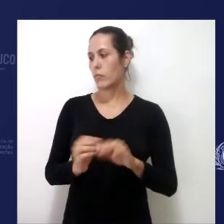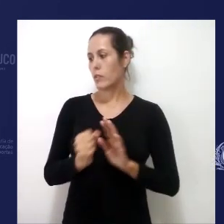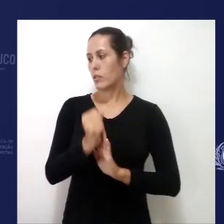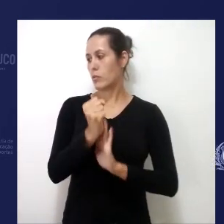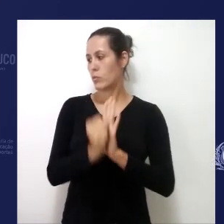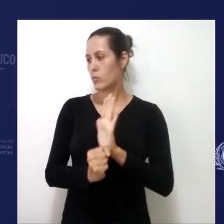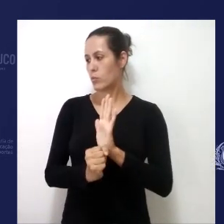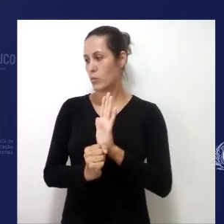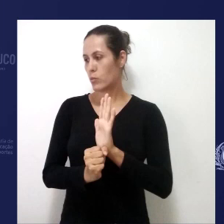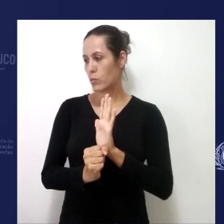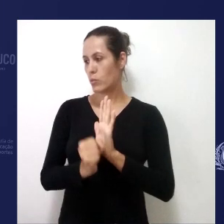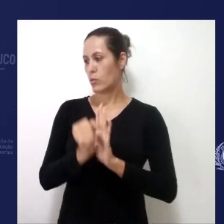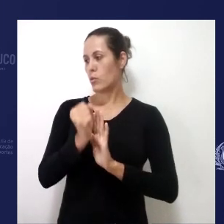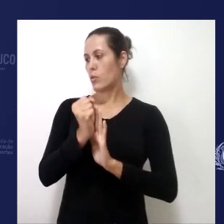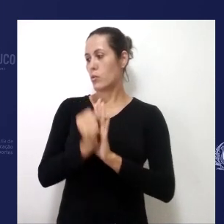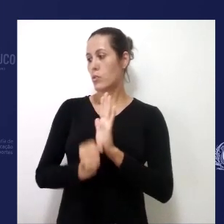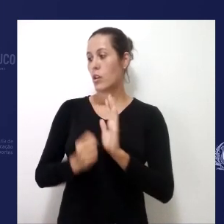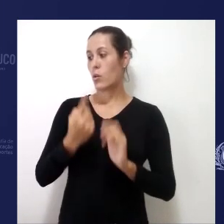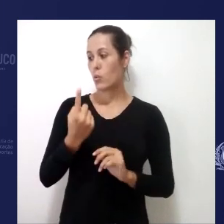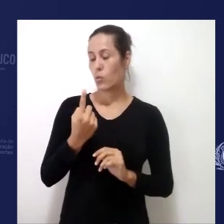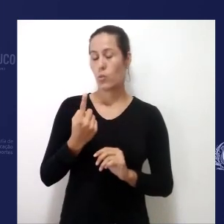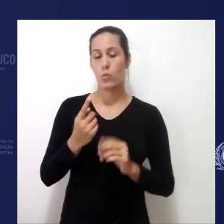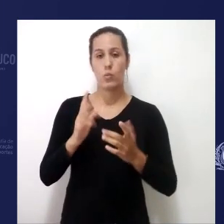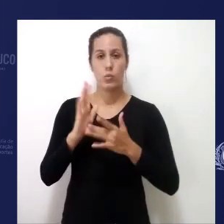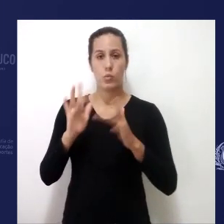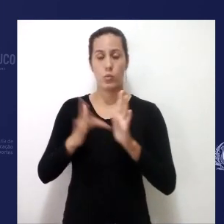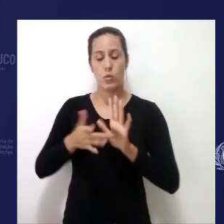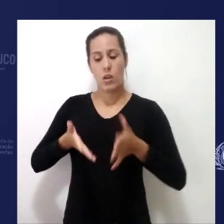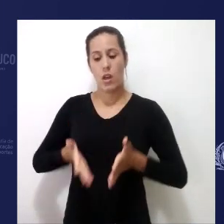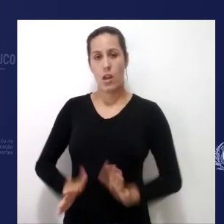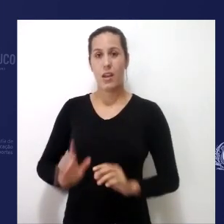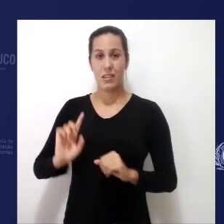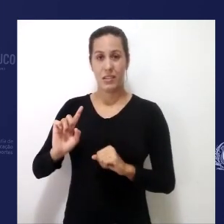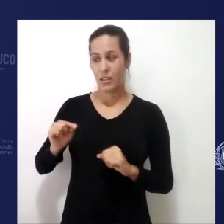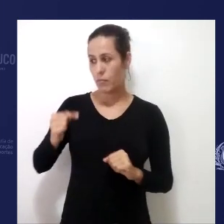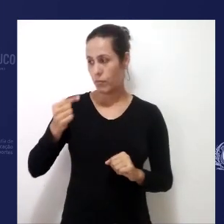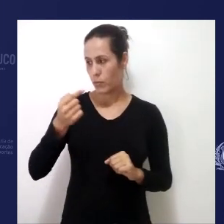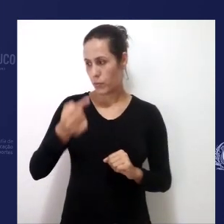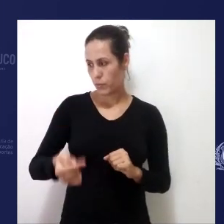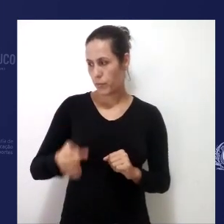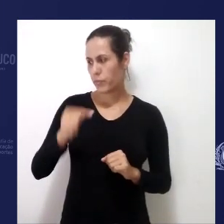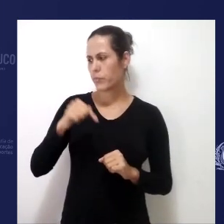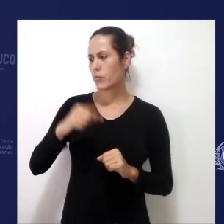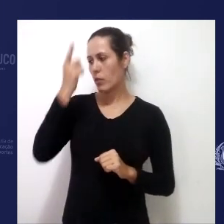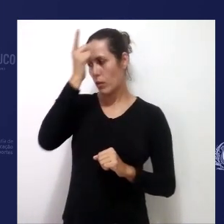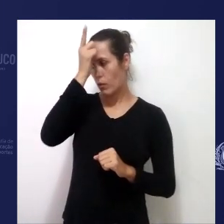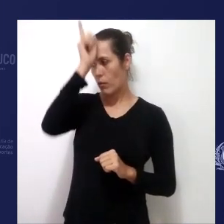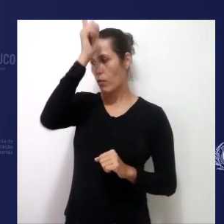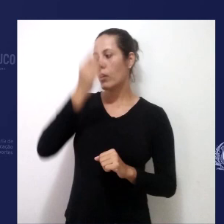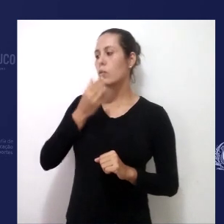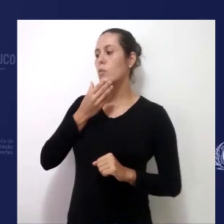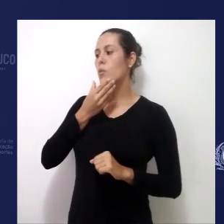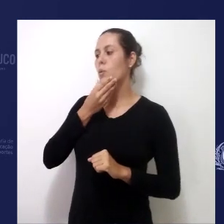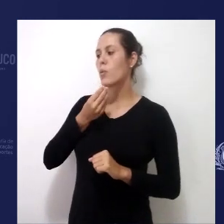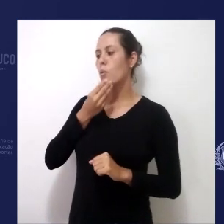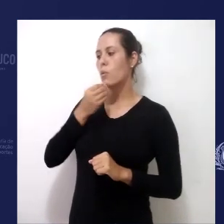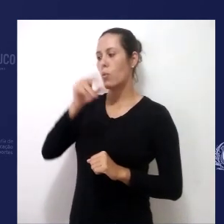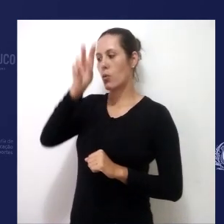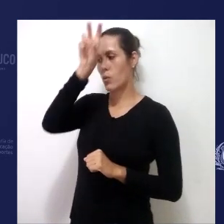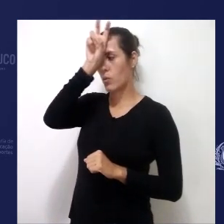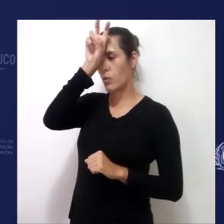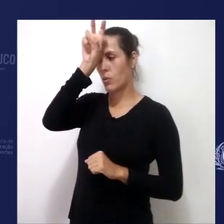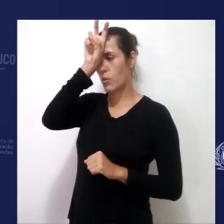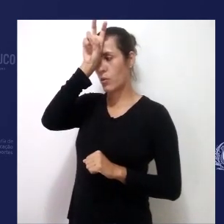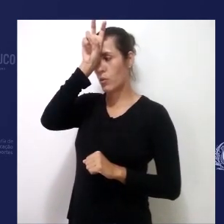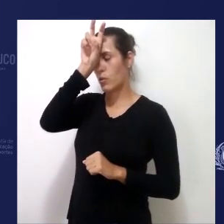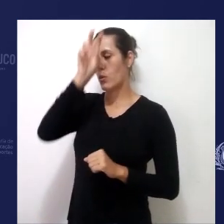inventor grego chamado Heron de Alexandria construiu um dispositivo que era constituído por uma